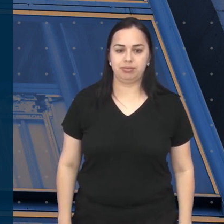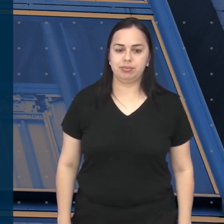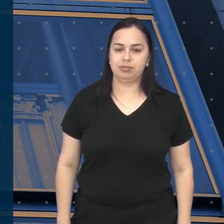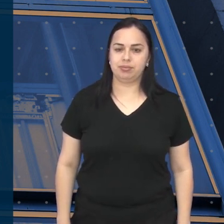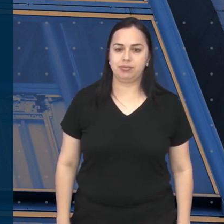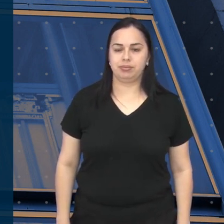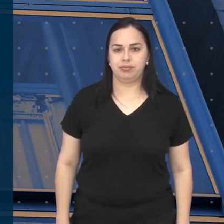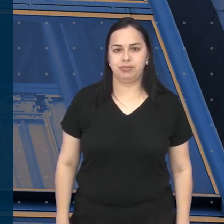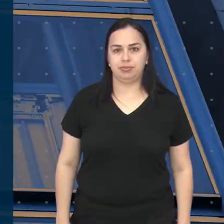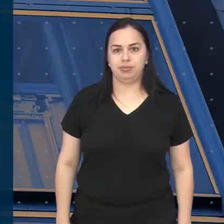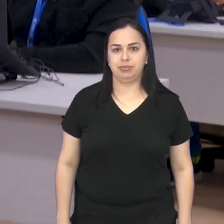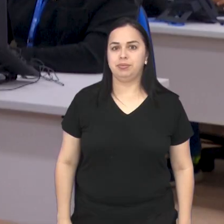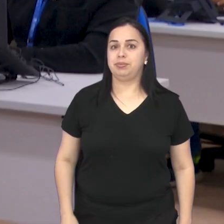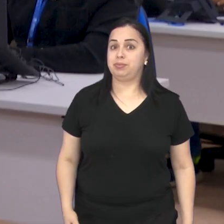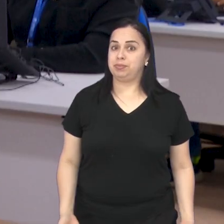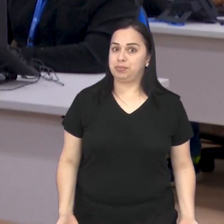centro.